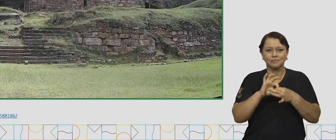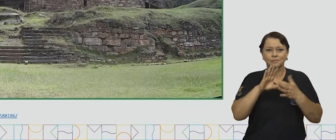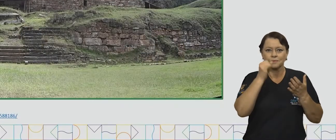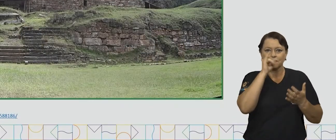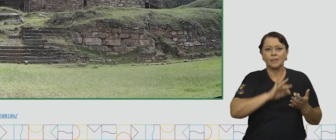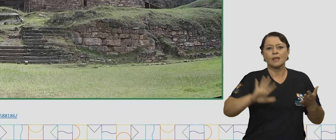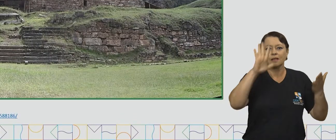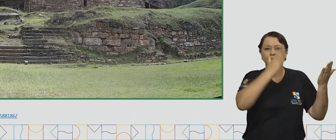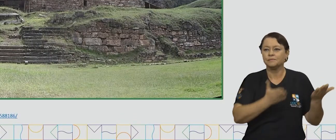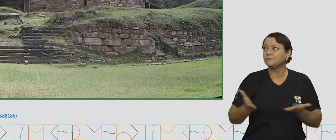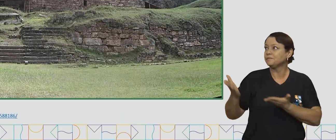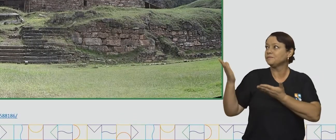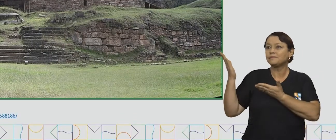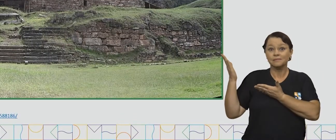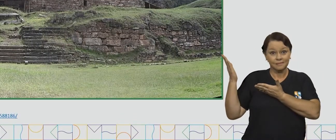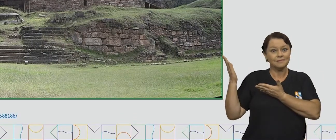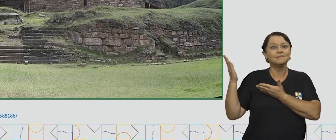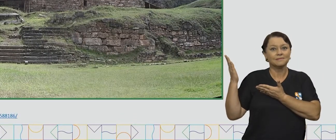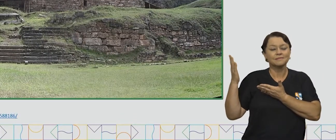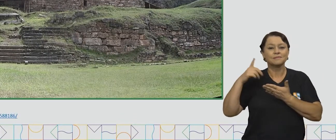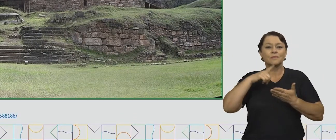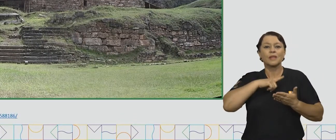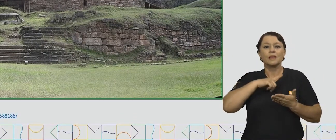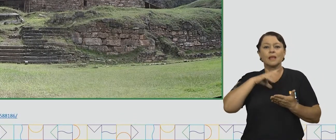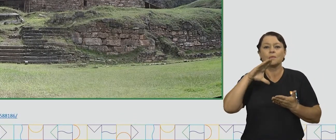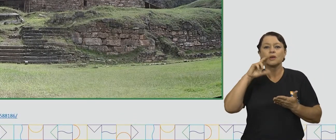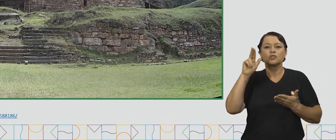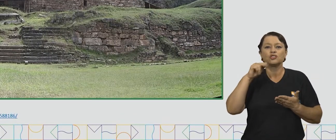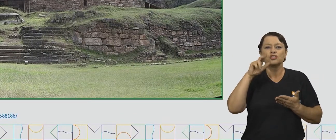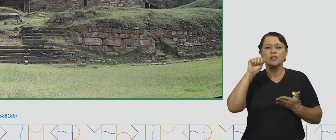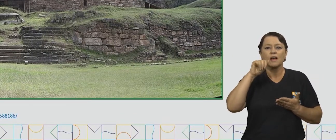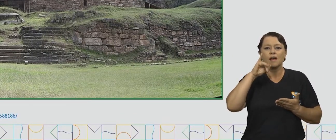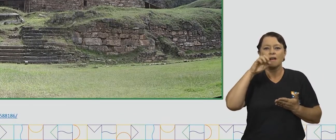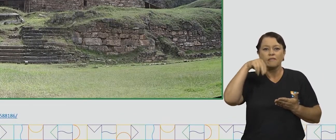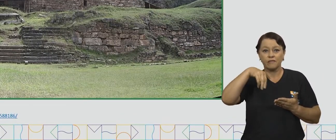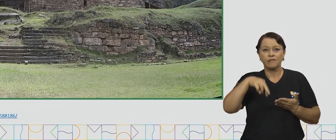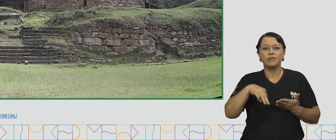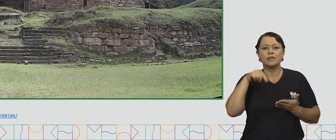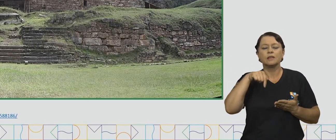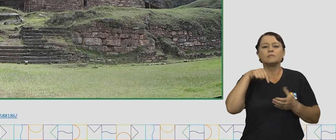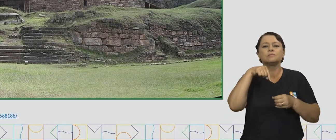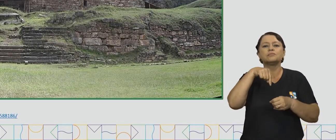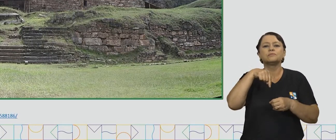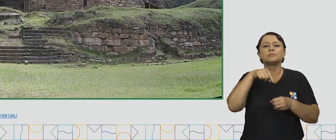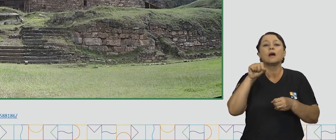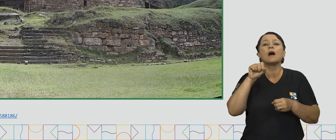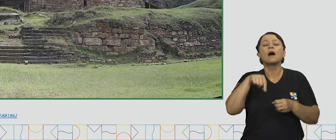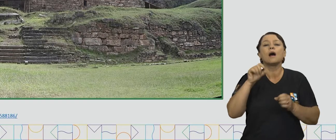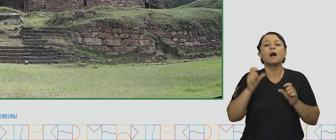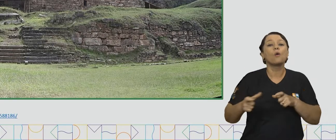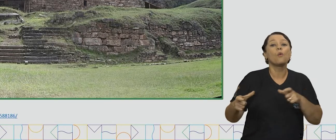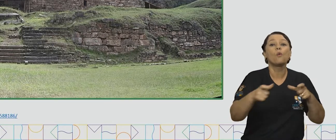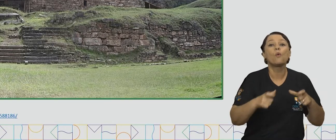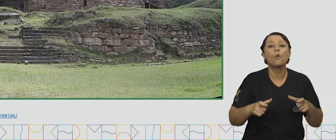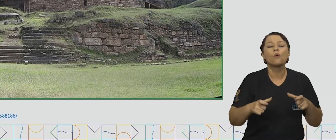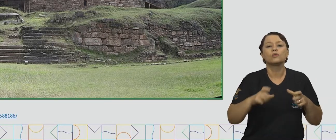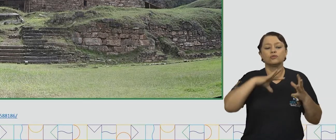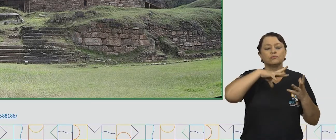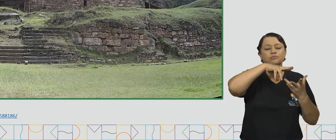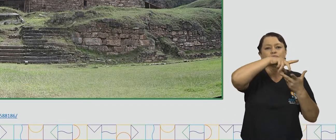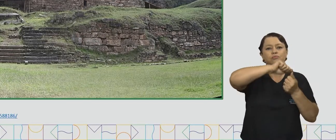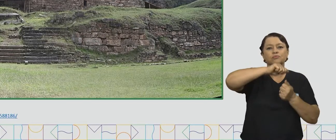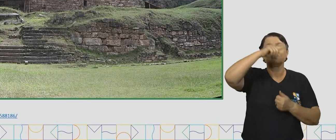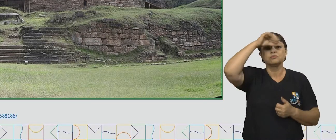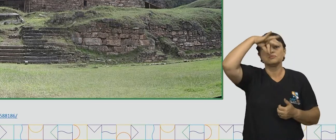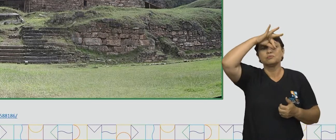imagem, vemos o sítio arqueológico de Chavin de Huántar, localizado no norte do Peru. Ele foi um importante